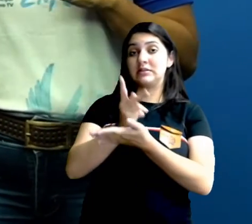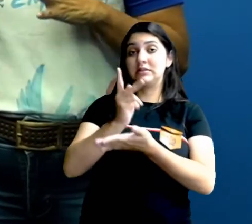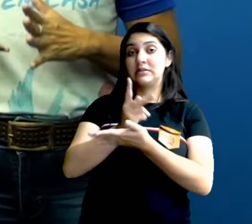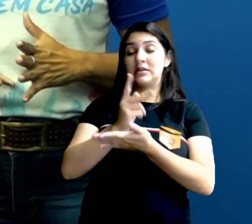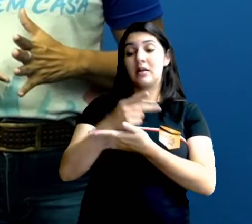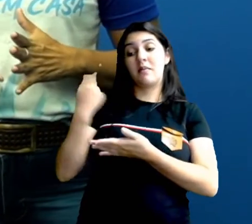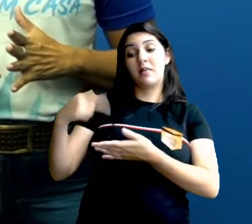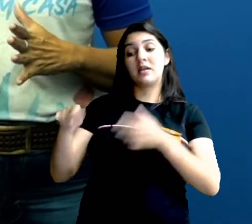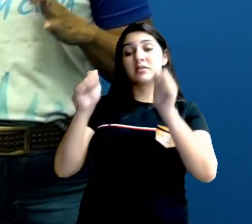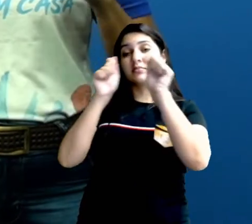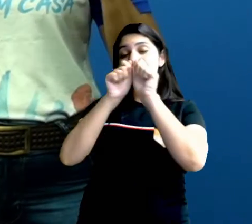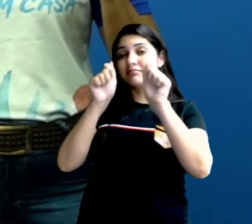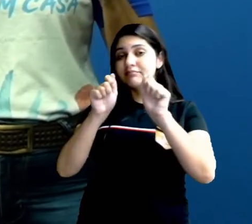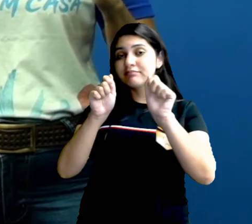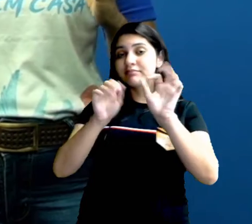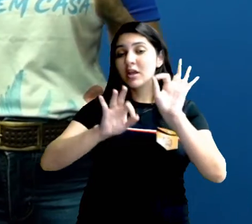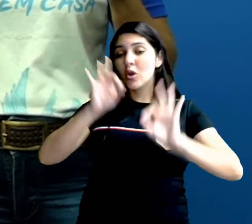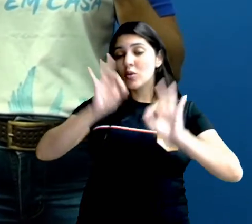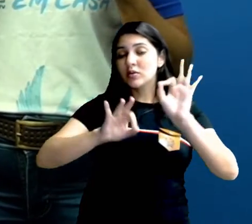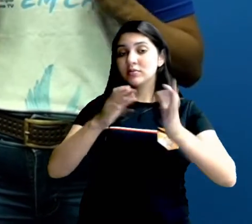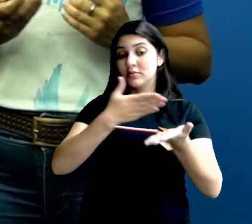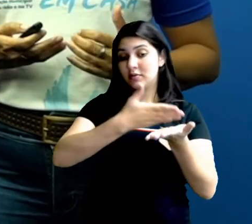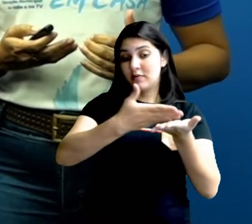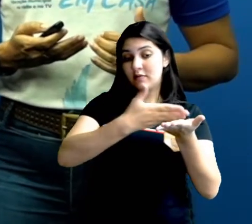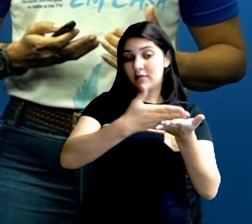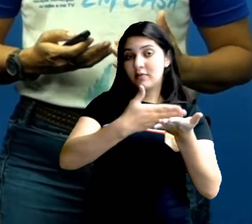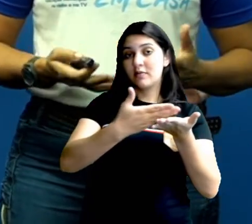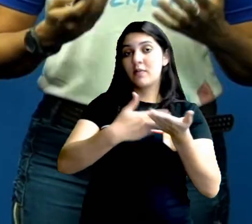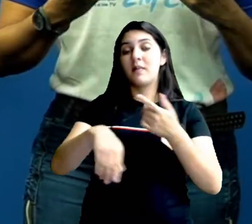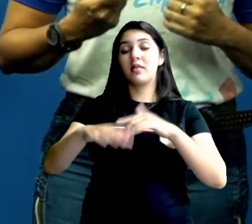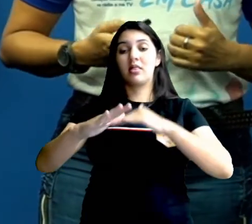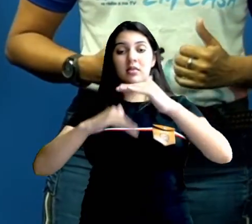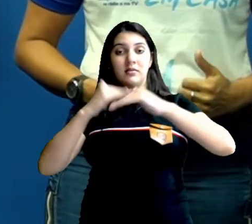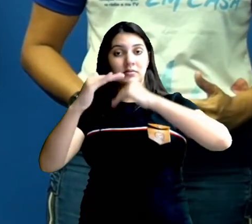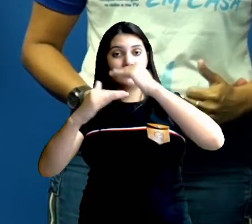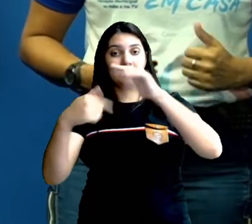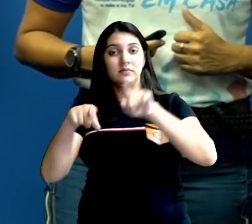sempre essa estrutura inicial,